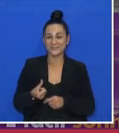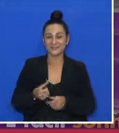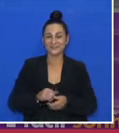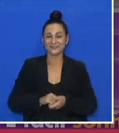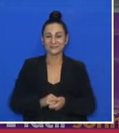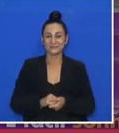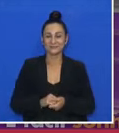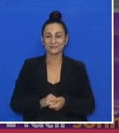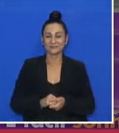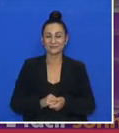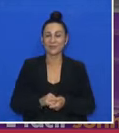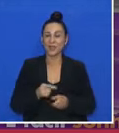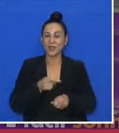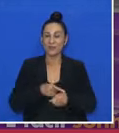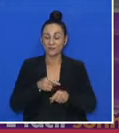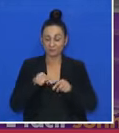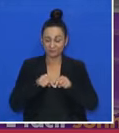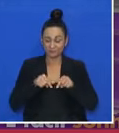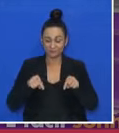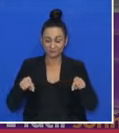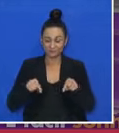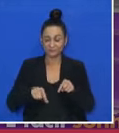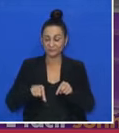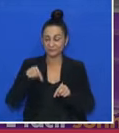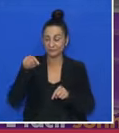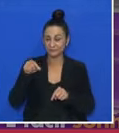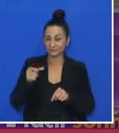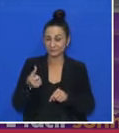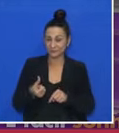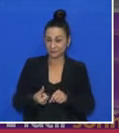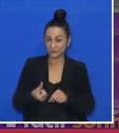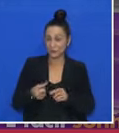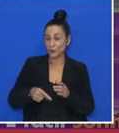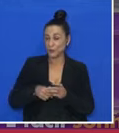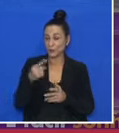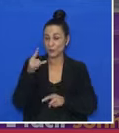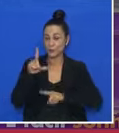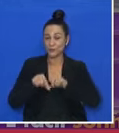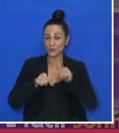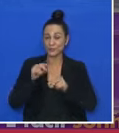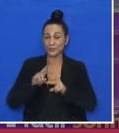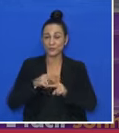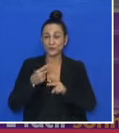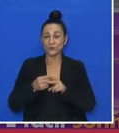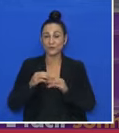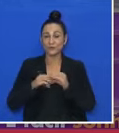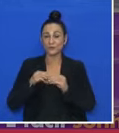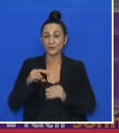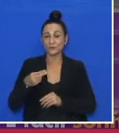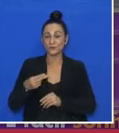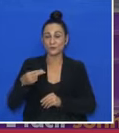46. Hora de conferir as 6 dezenas sorteadas no primeiro sorteio da dupla cena, concurso